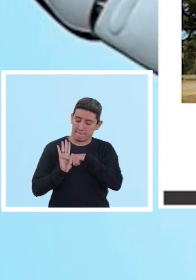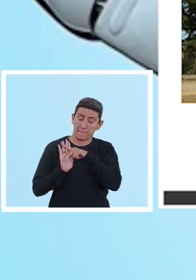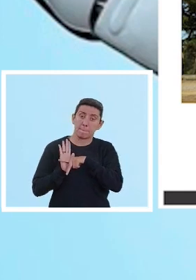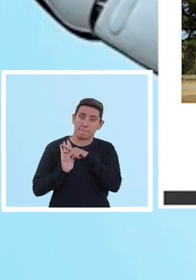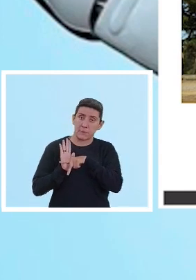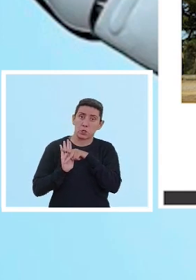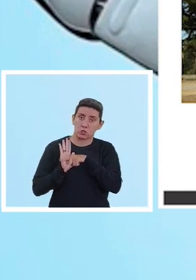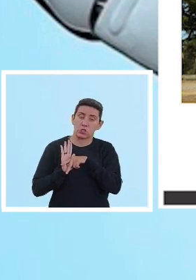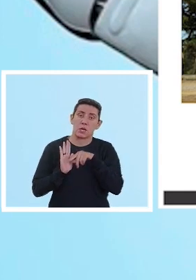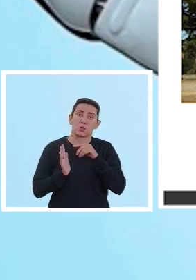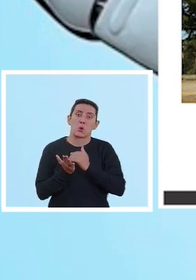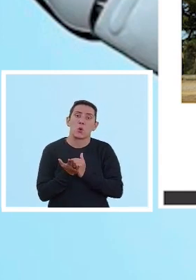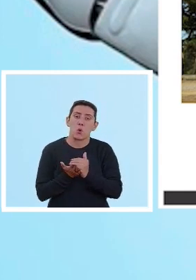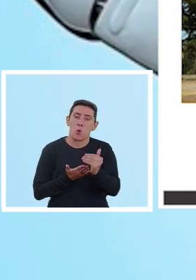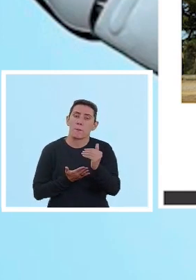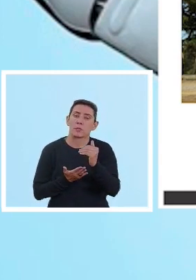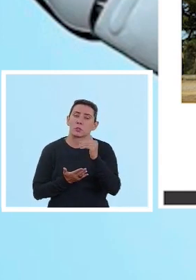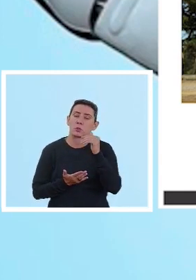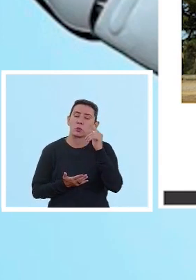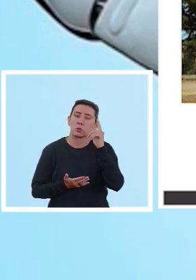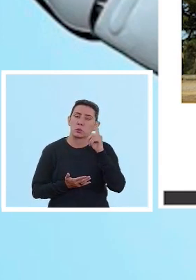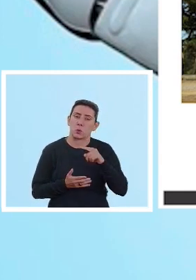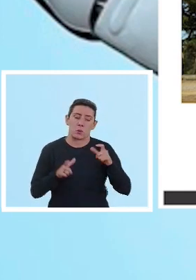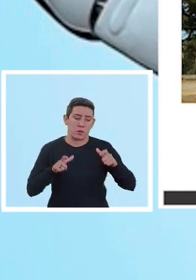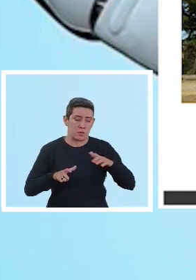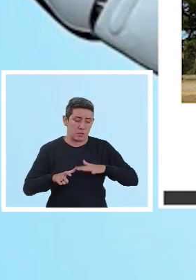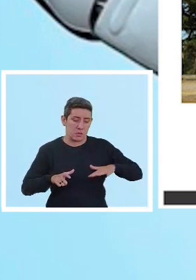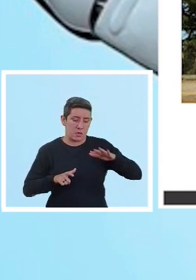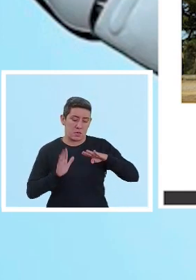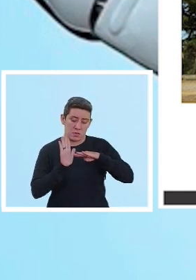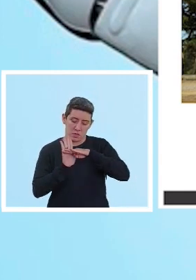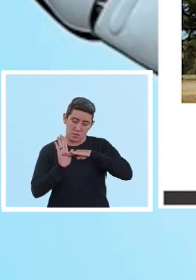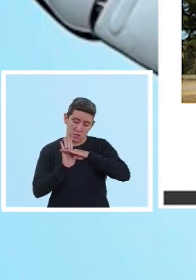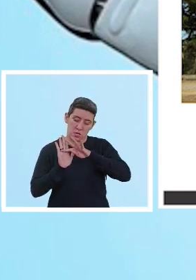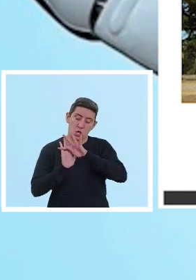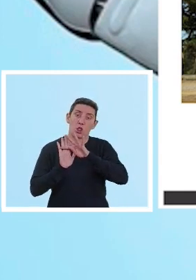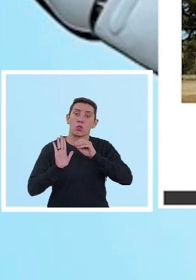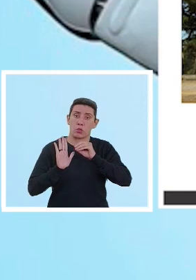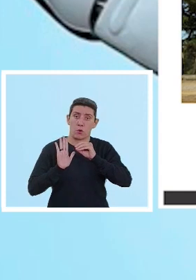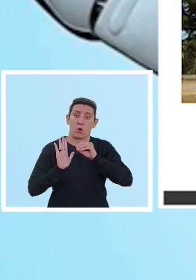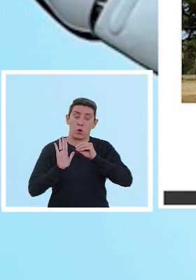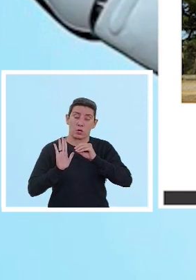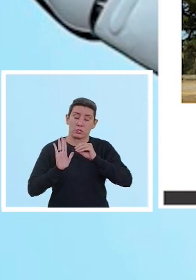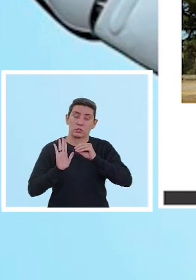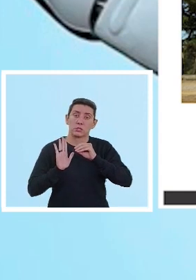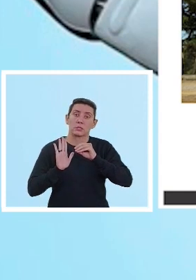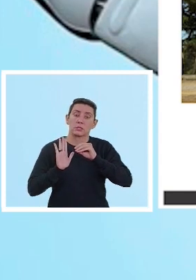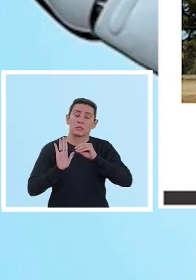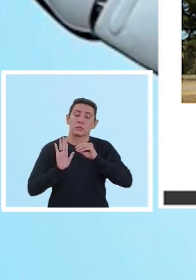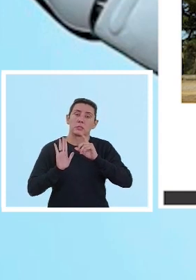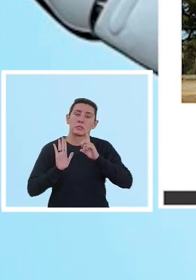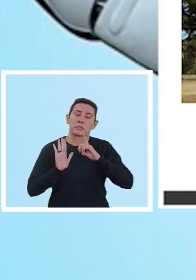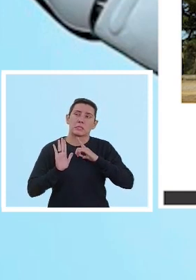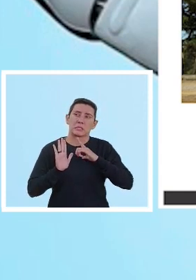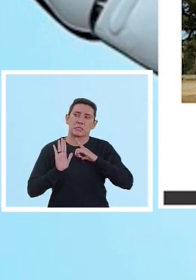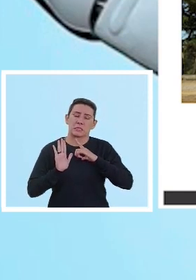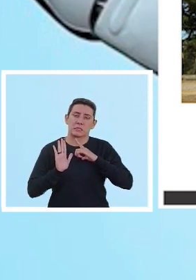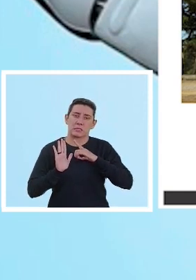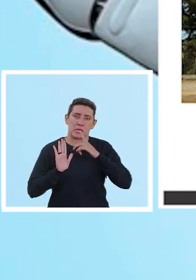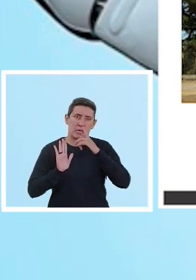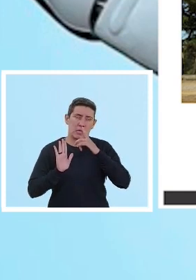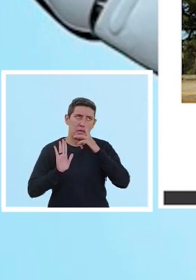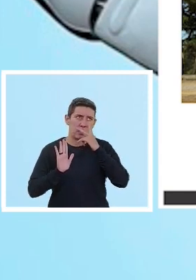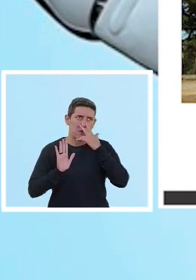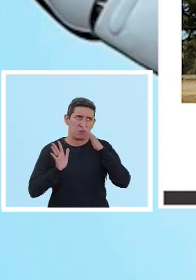desenvolvemos aqui numa bacia agrícola do Estado Tocantins Então a gente tem aí na sua para o nosso